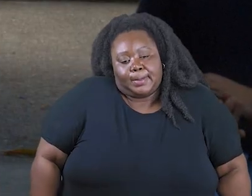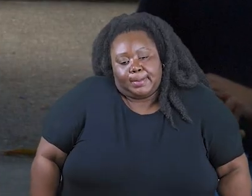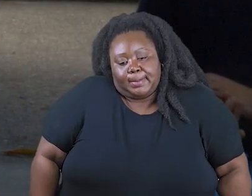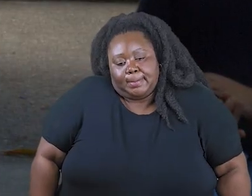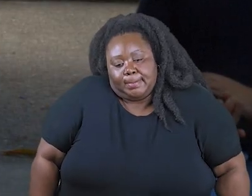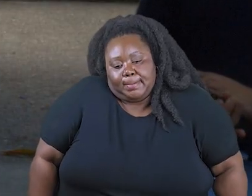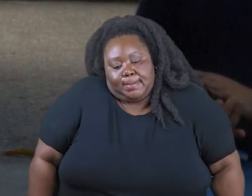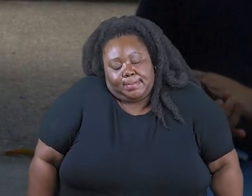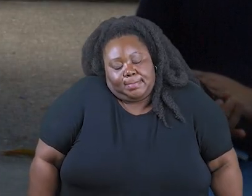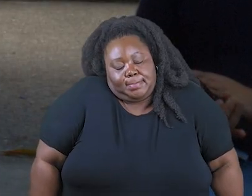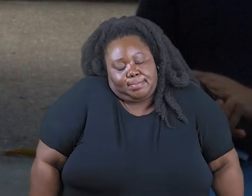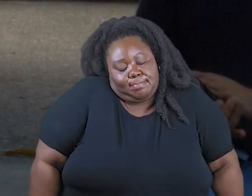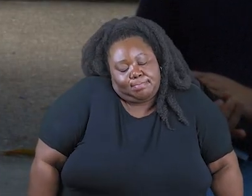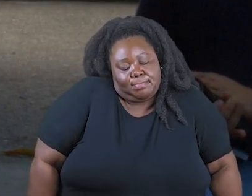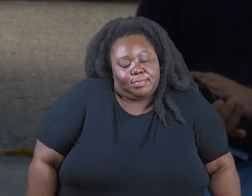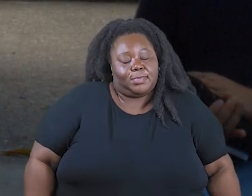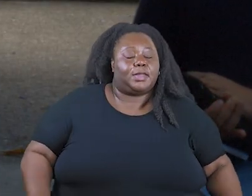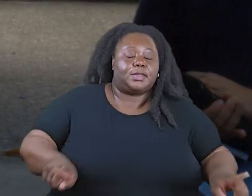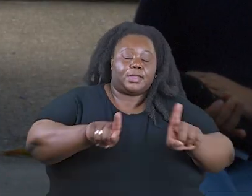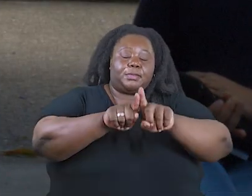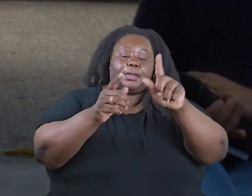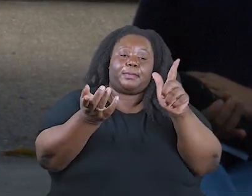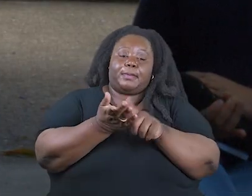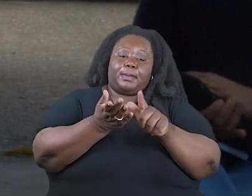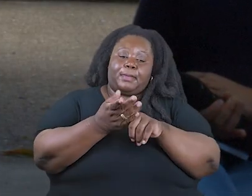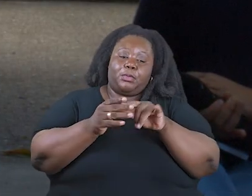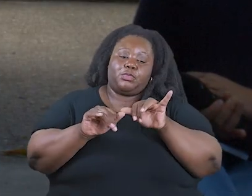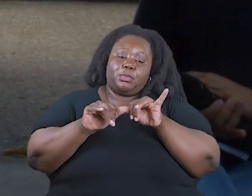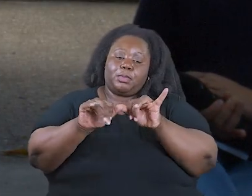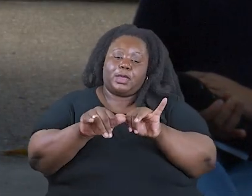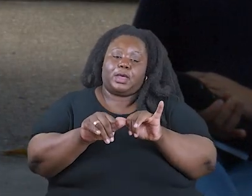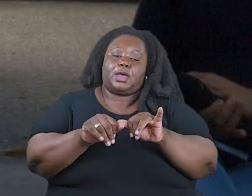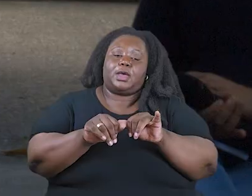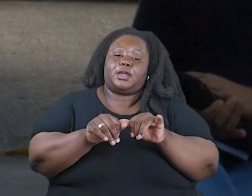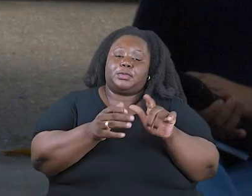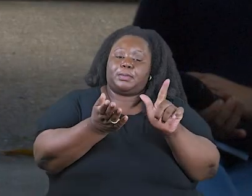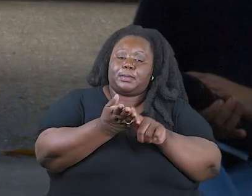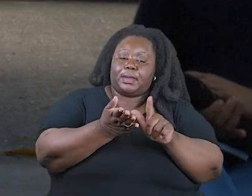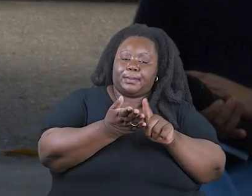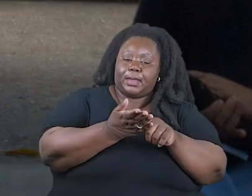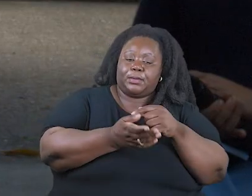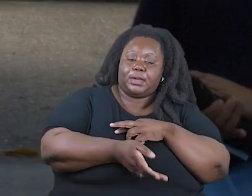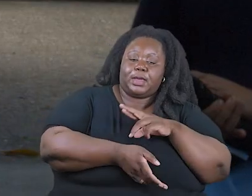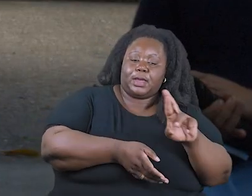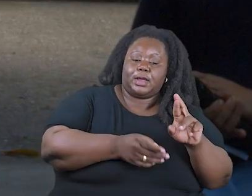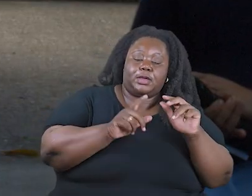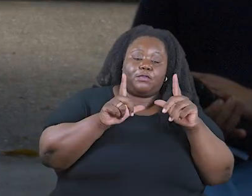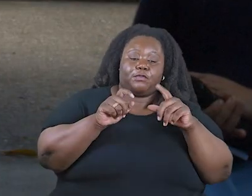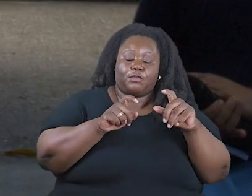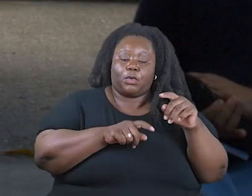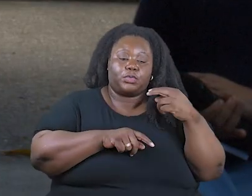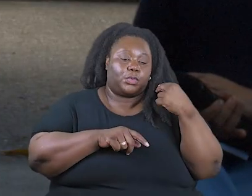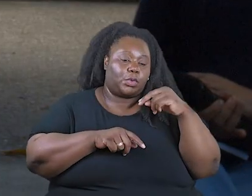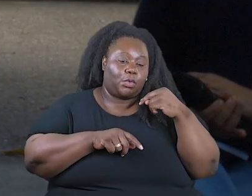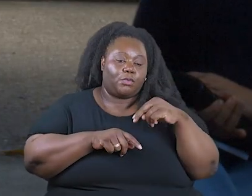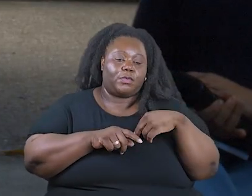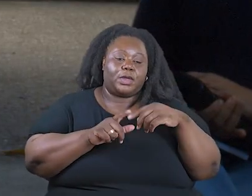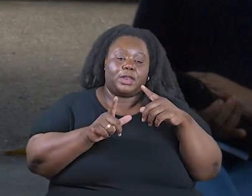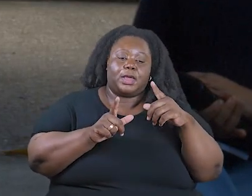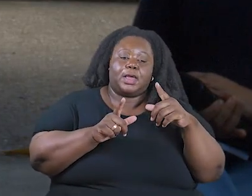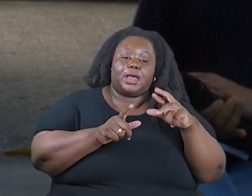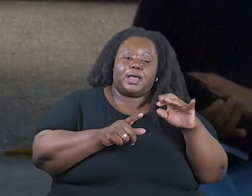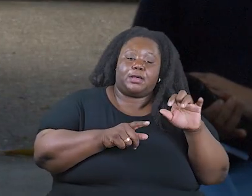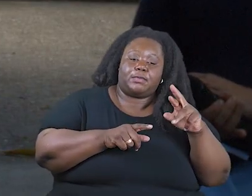papéis assim, folheto de supermercado, folheto religioso, fotonovela,